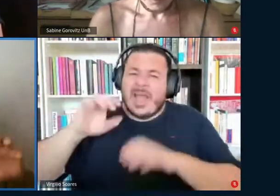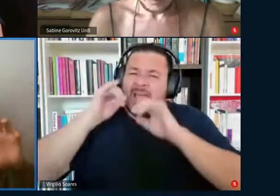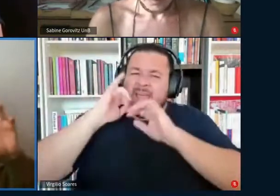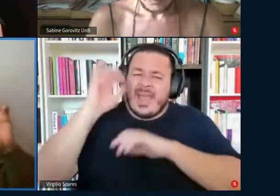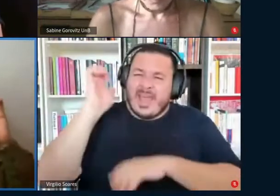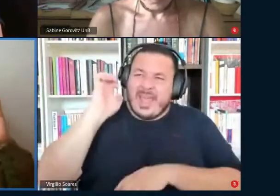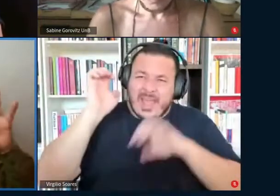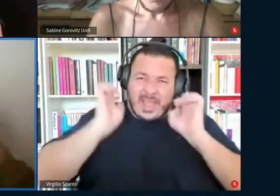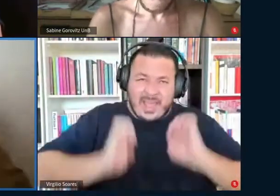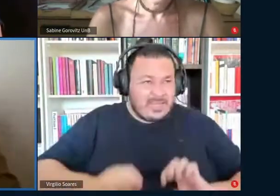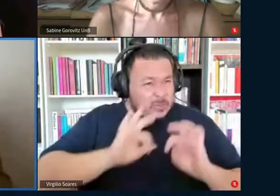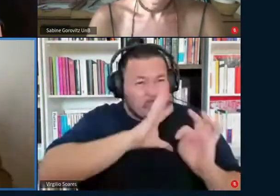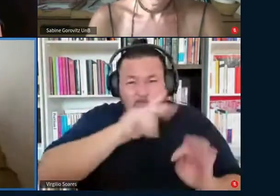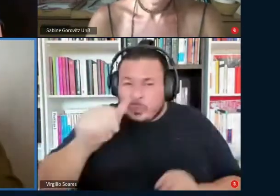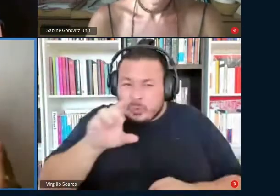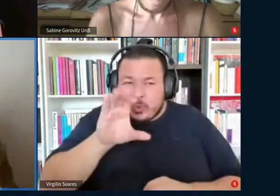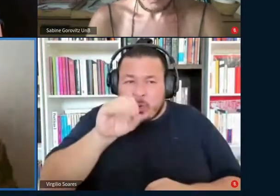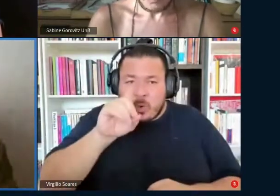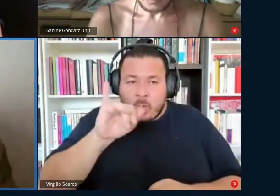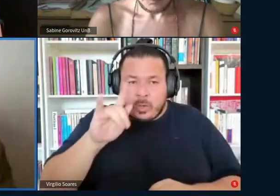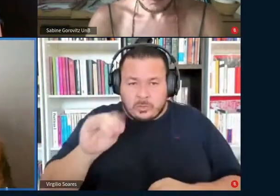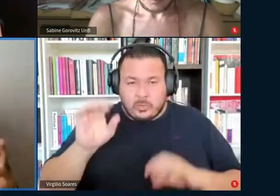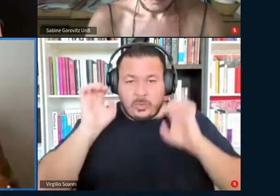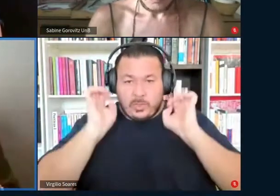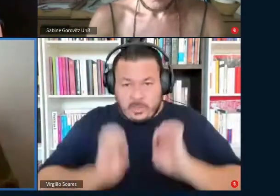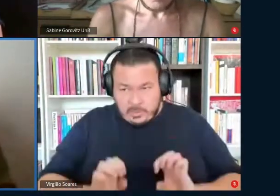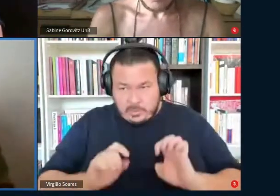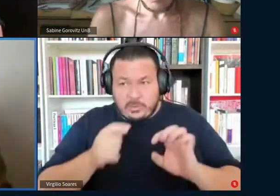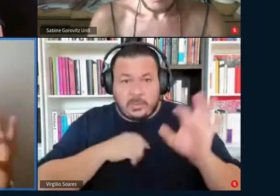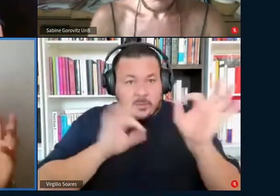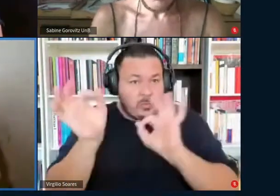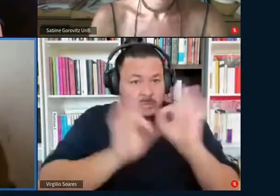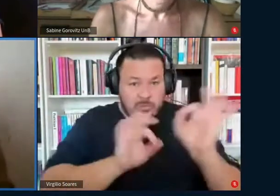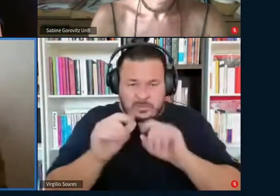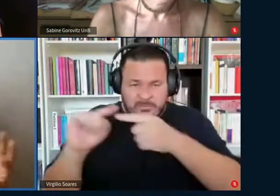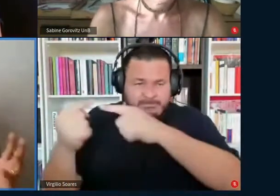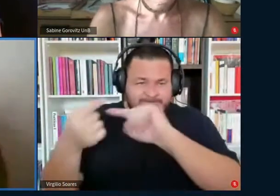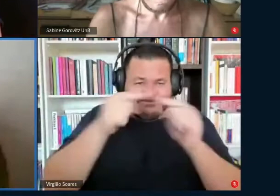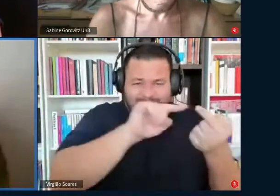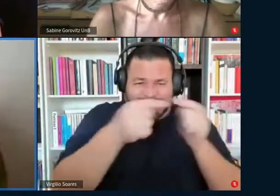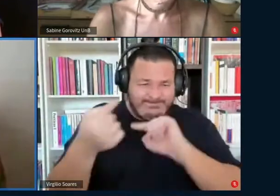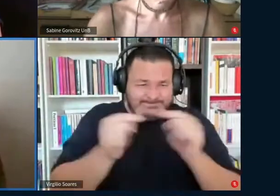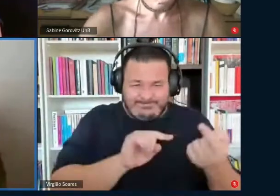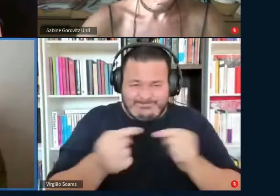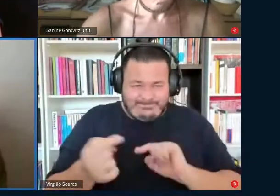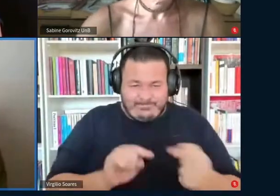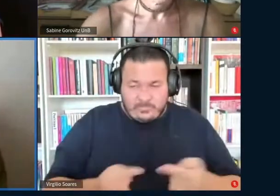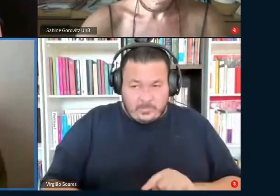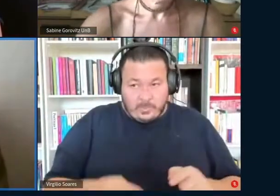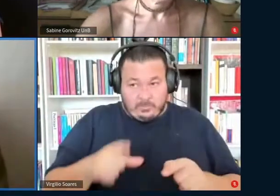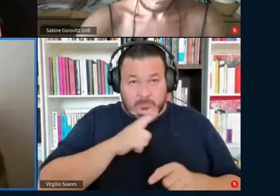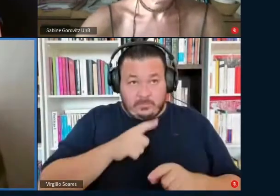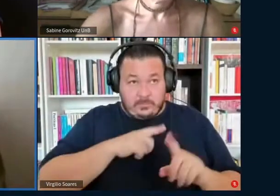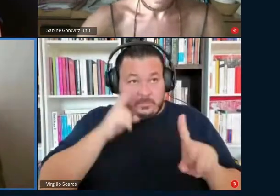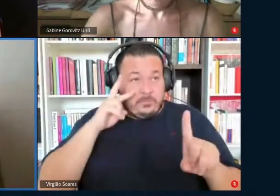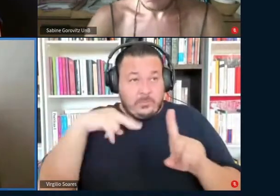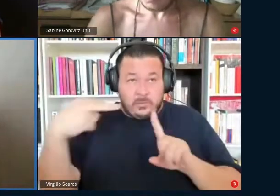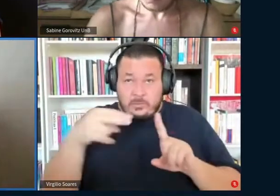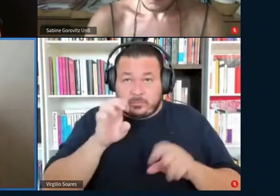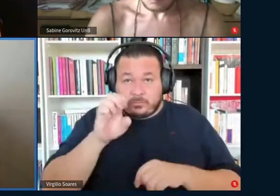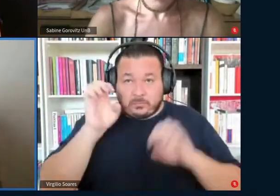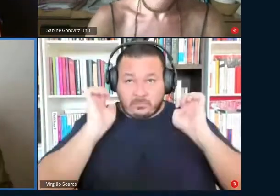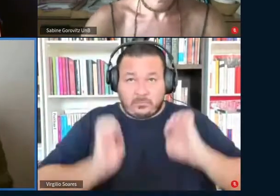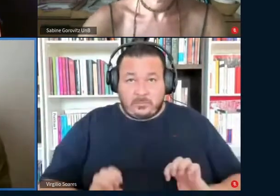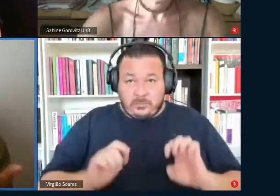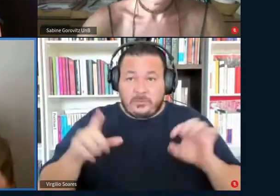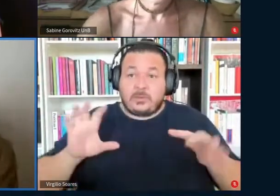códigos de ética, pegou, e ela foi fazendo uma rede discursiva e dizendo que há uma concepção ética subjacente ao